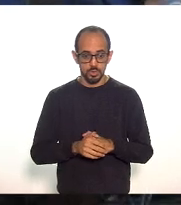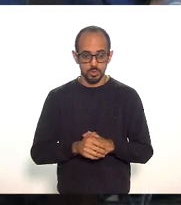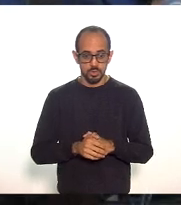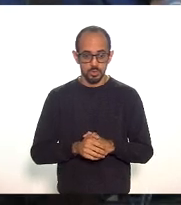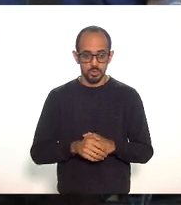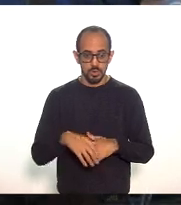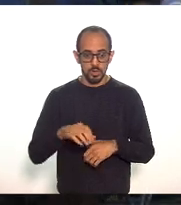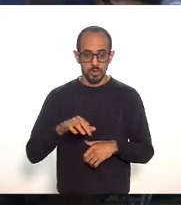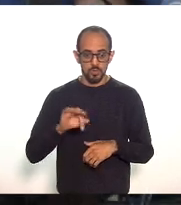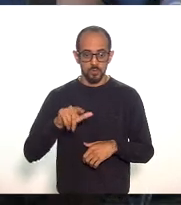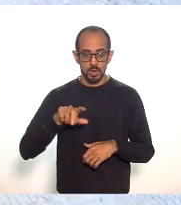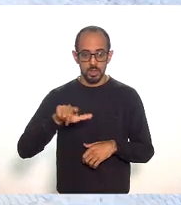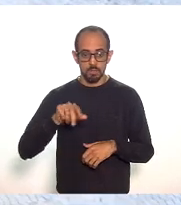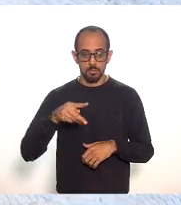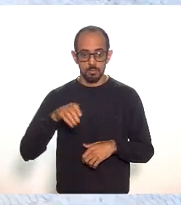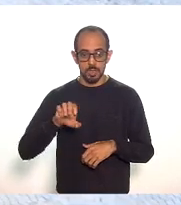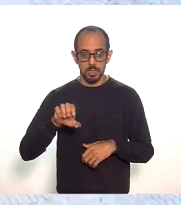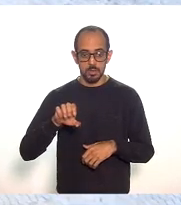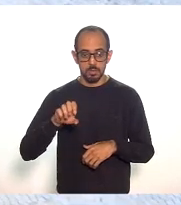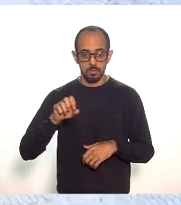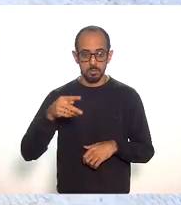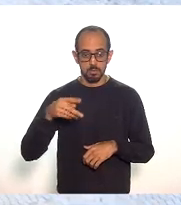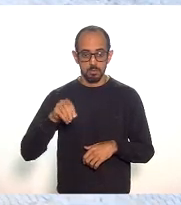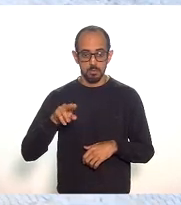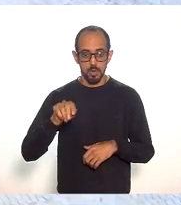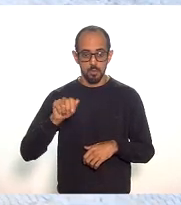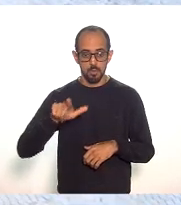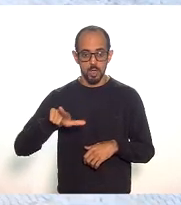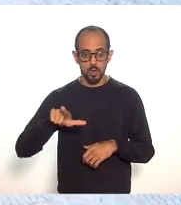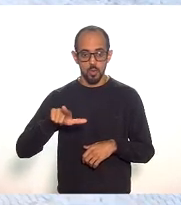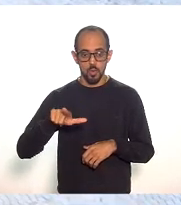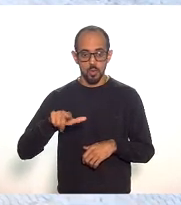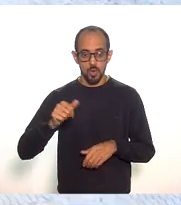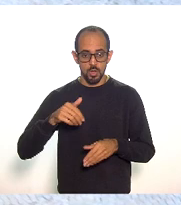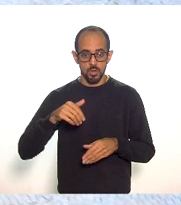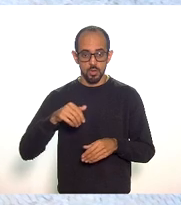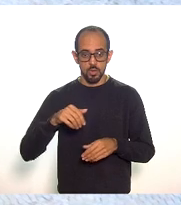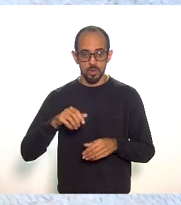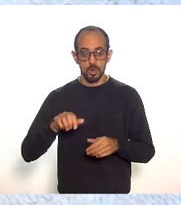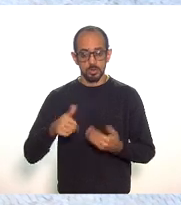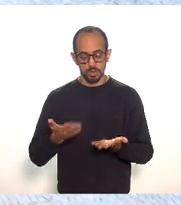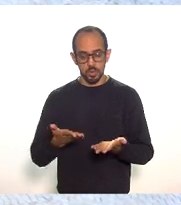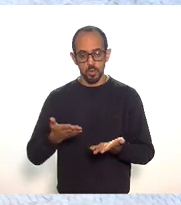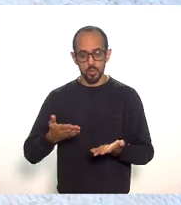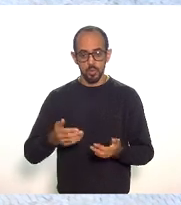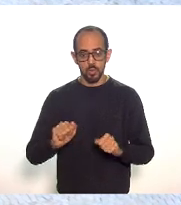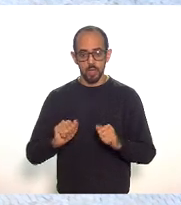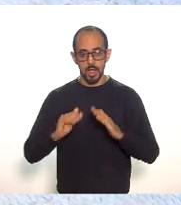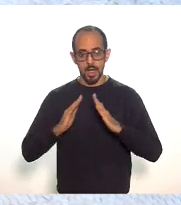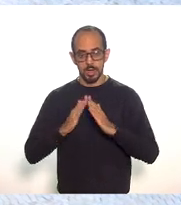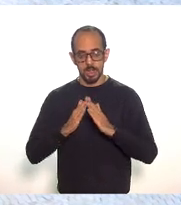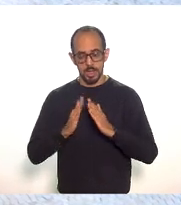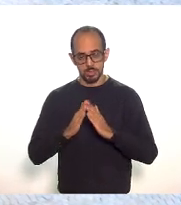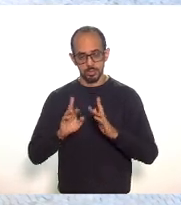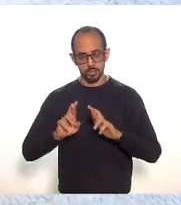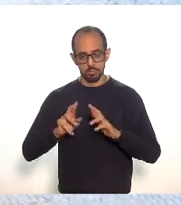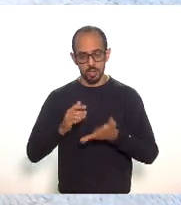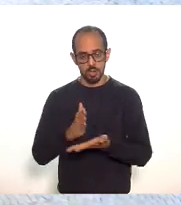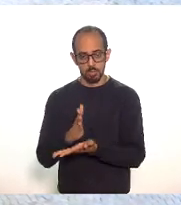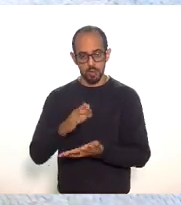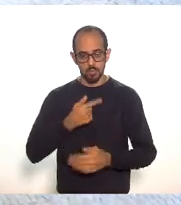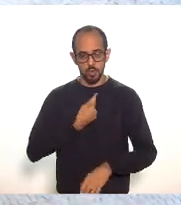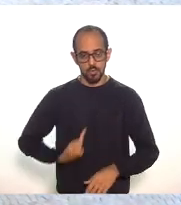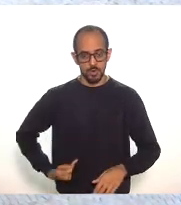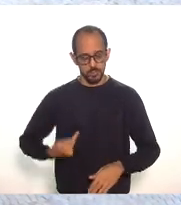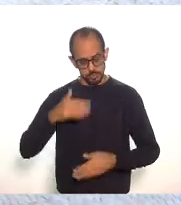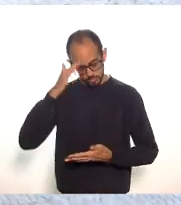Paubel. Presidente, na certeza de ser um projeto autorizativo, mesmo que a casa aqui aprove, tenho certeza que o governador, né,